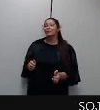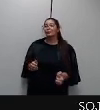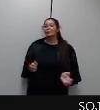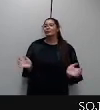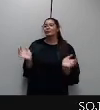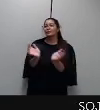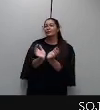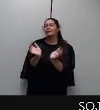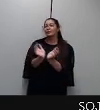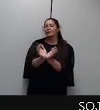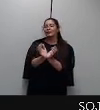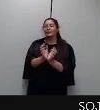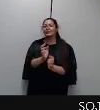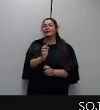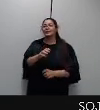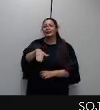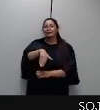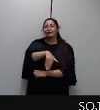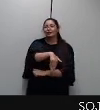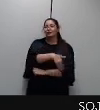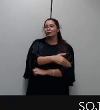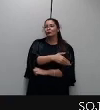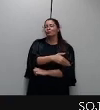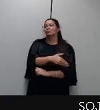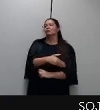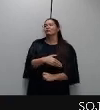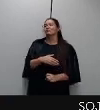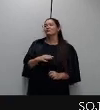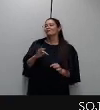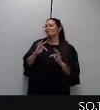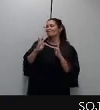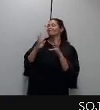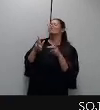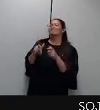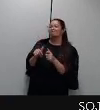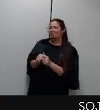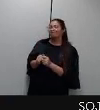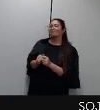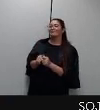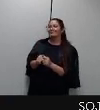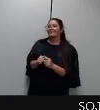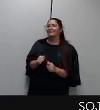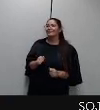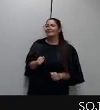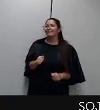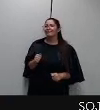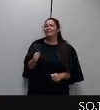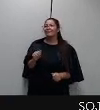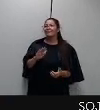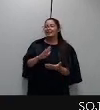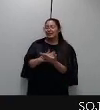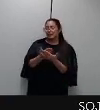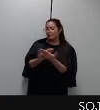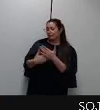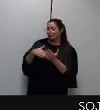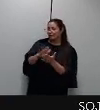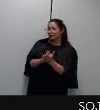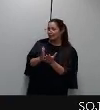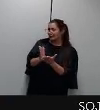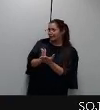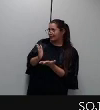também não sei acho que aconteceu um acidente imagine em uma Rodovia Estadual não sinalizada o placar é bem sinalizada o